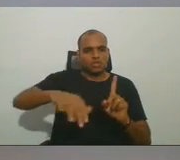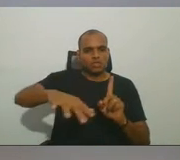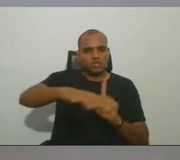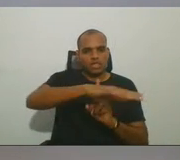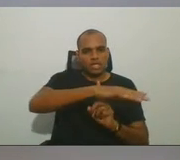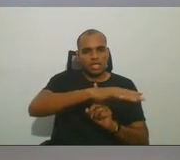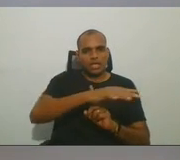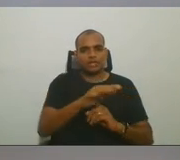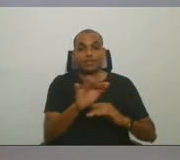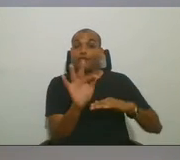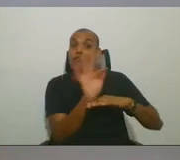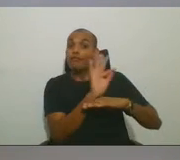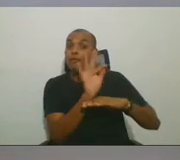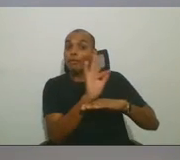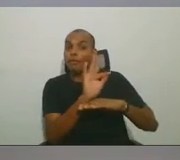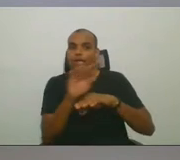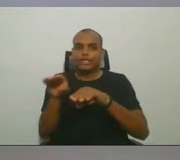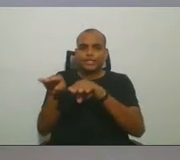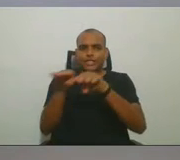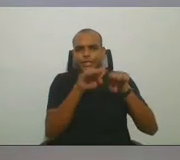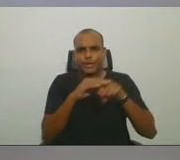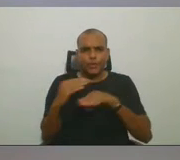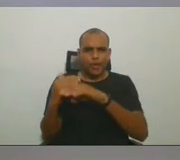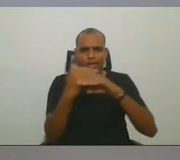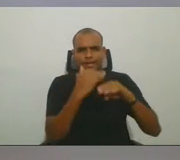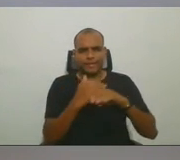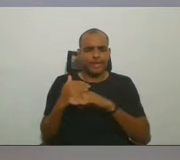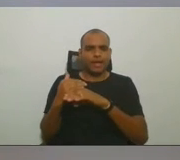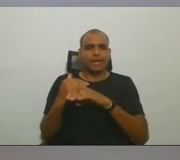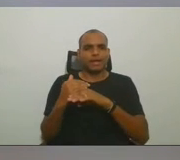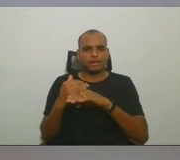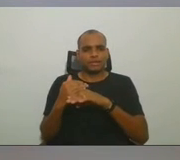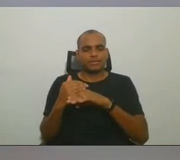formalmente igualitárias, há um discurso